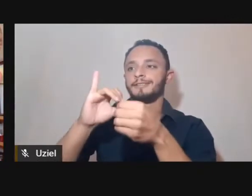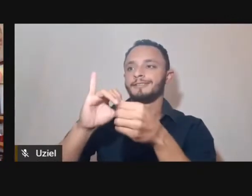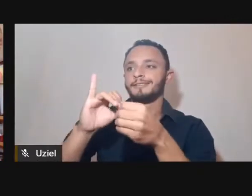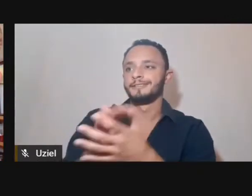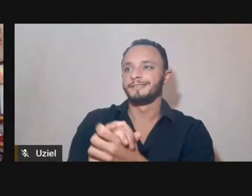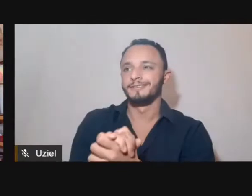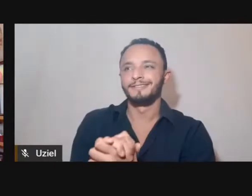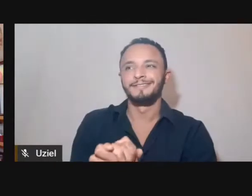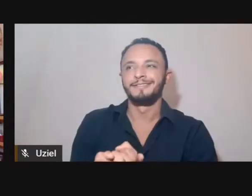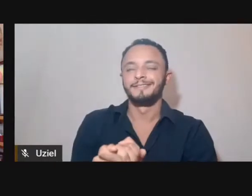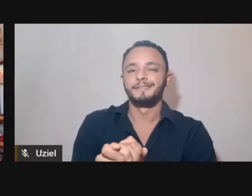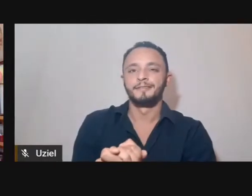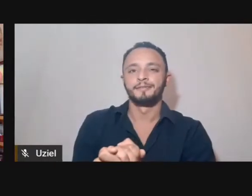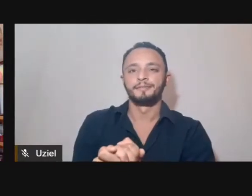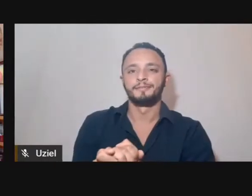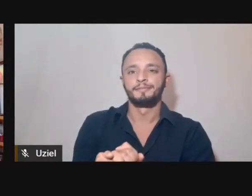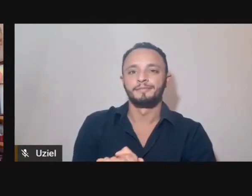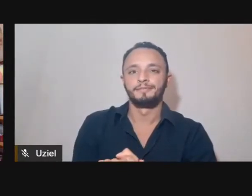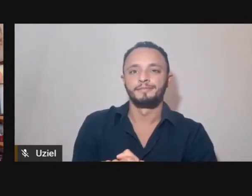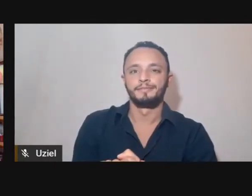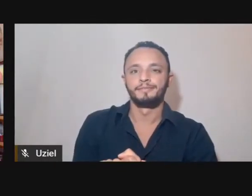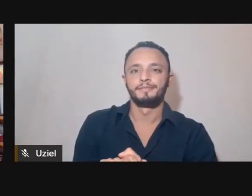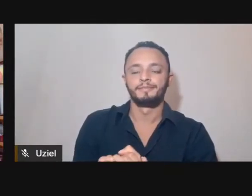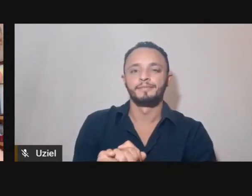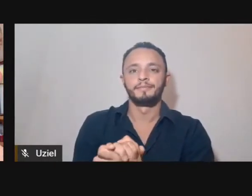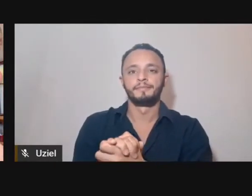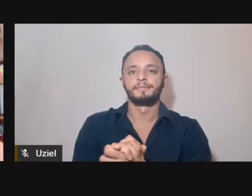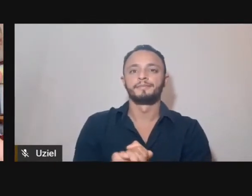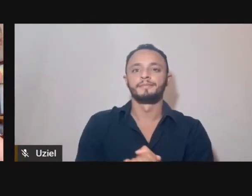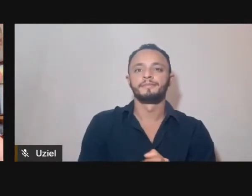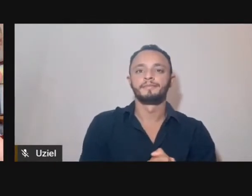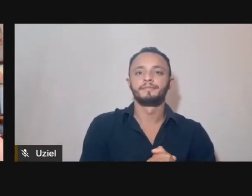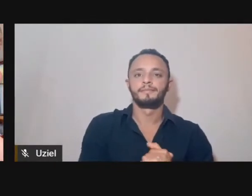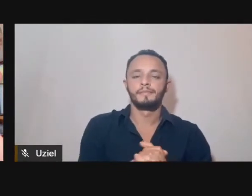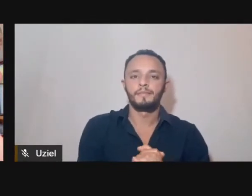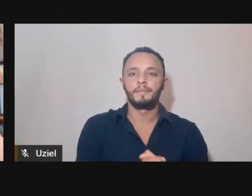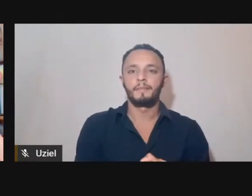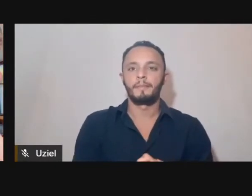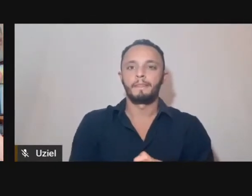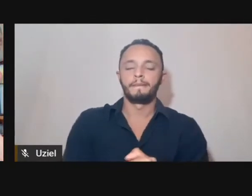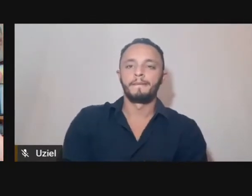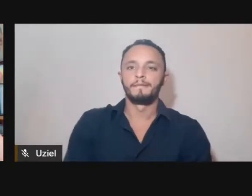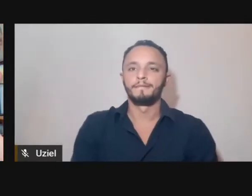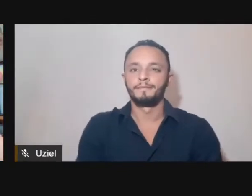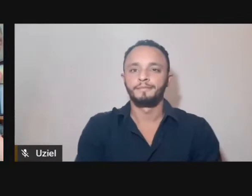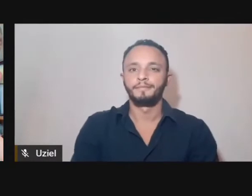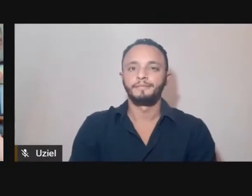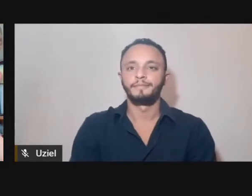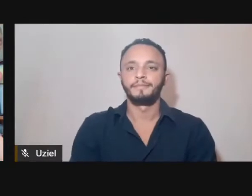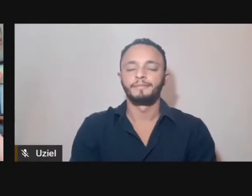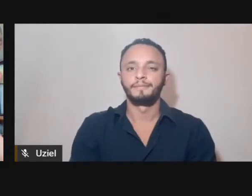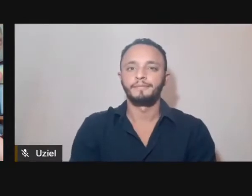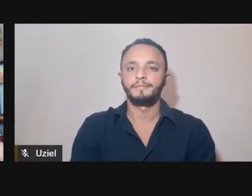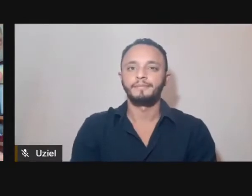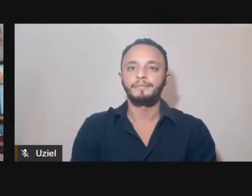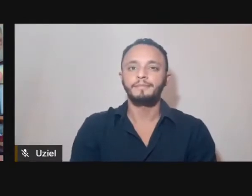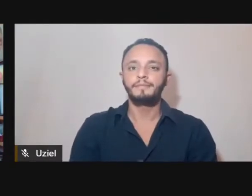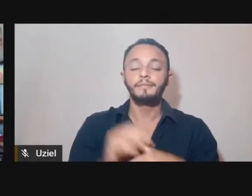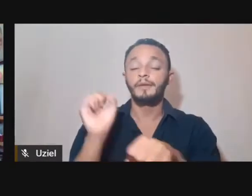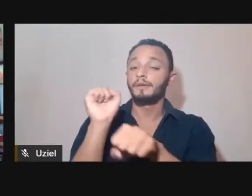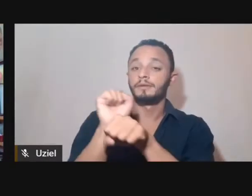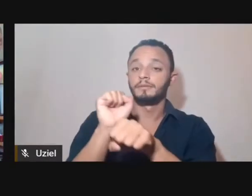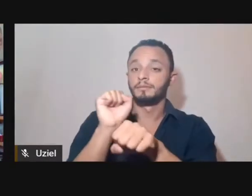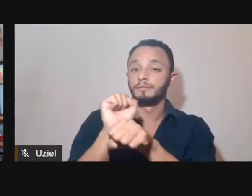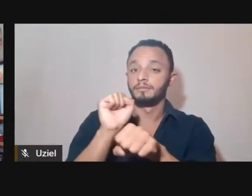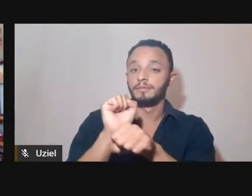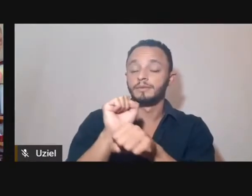Então, nossa produção está tentando conectar novamente, se conectar com o Dunker, para a gente, então, para